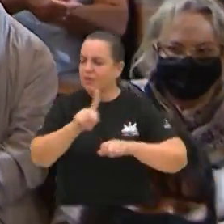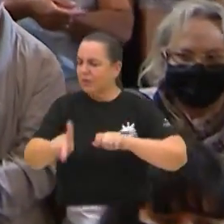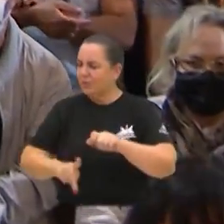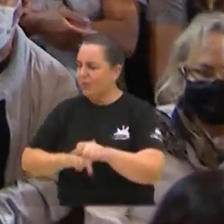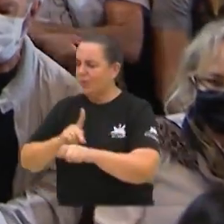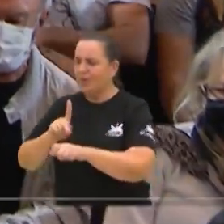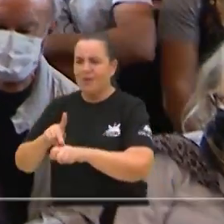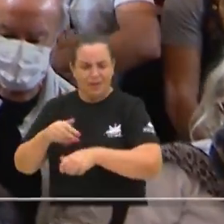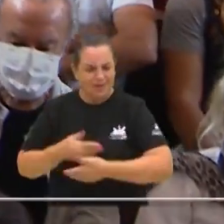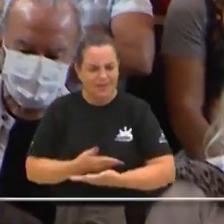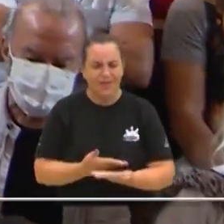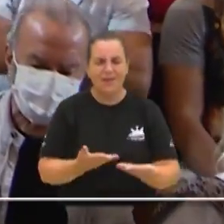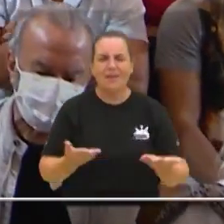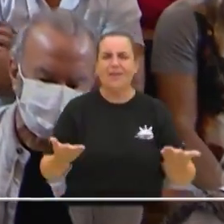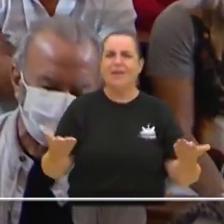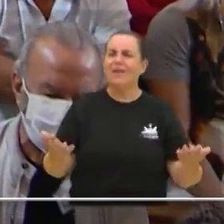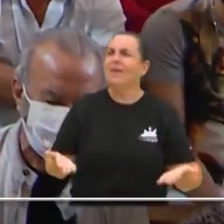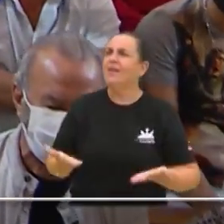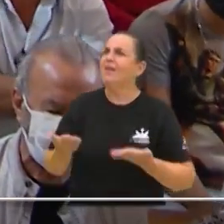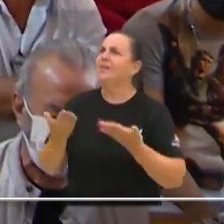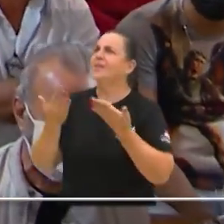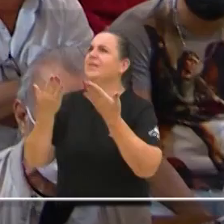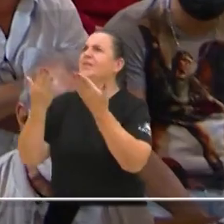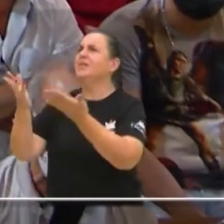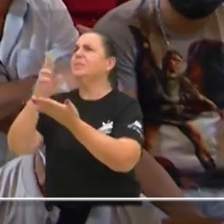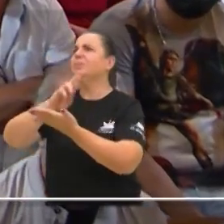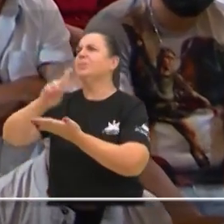nações de toda a terra